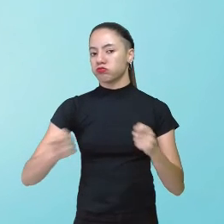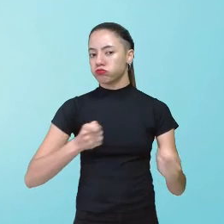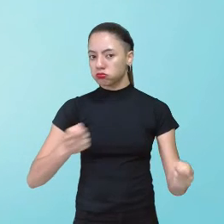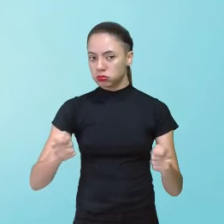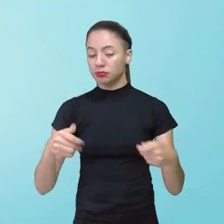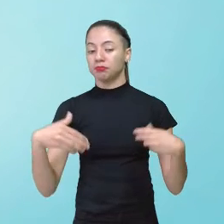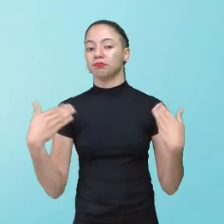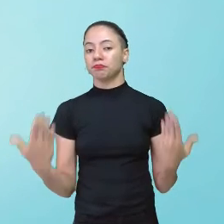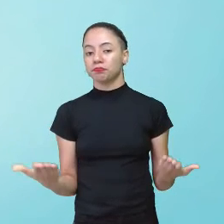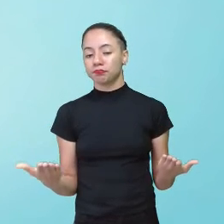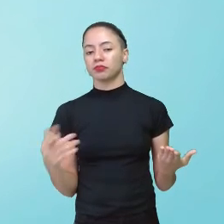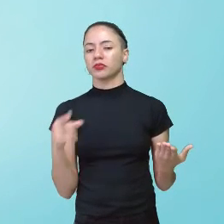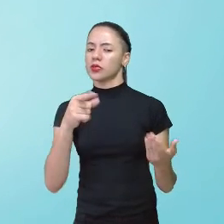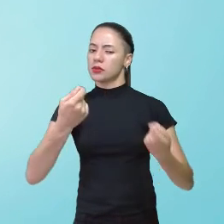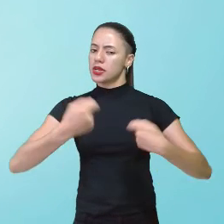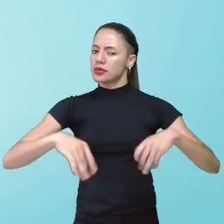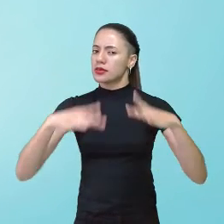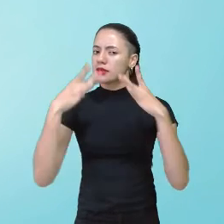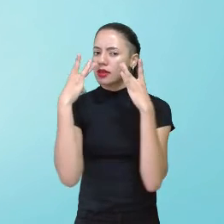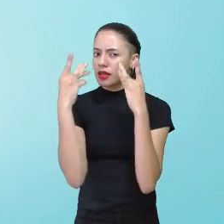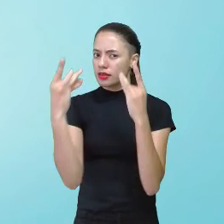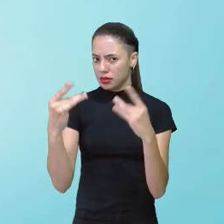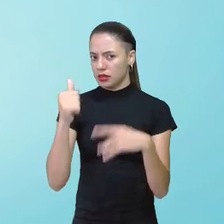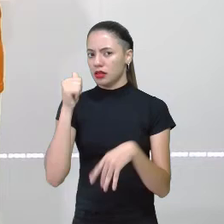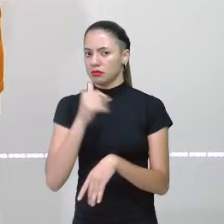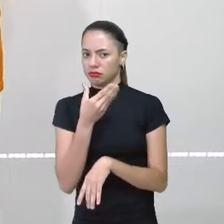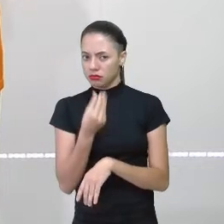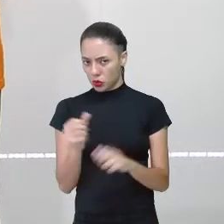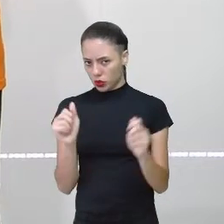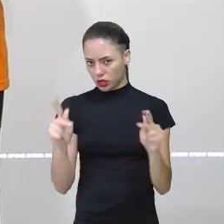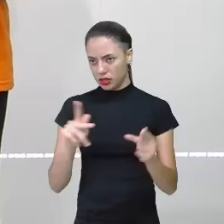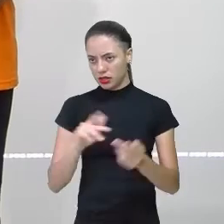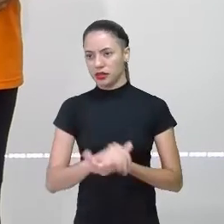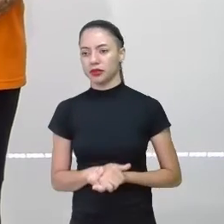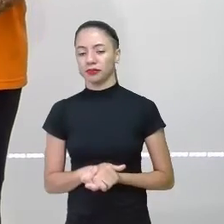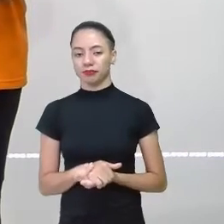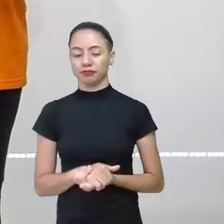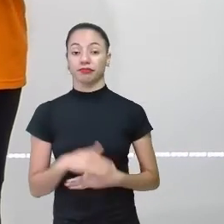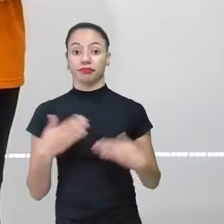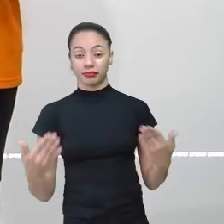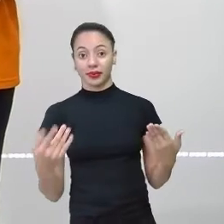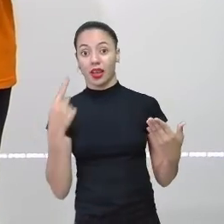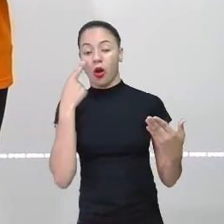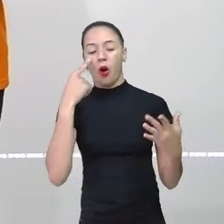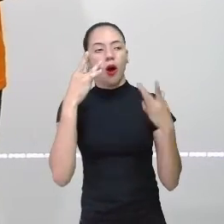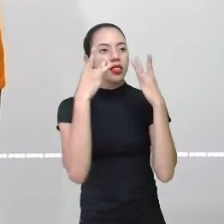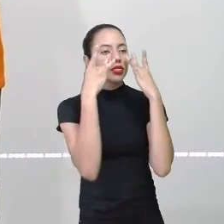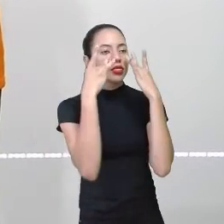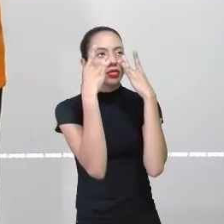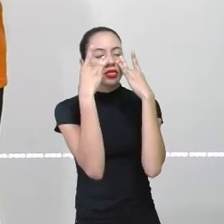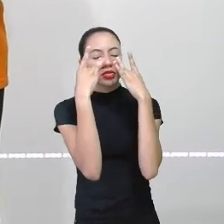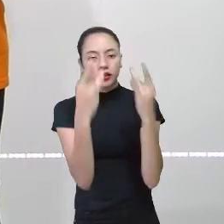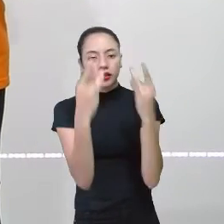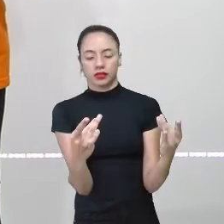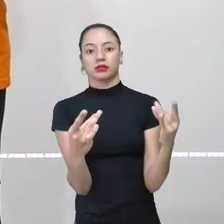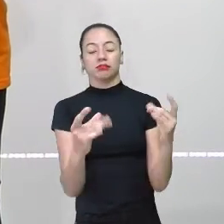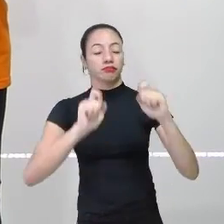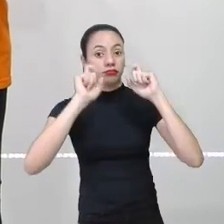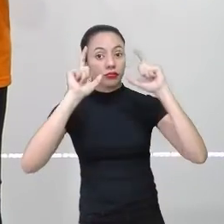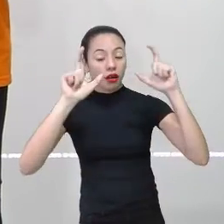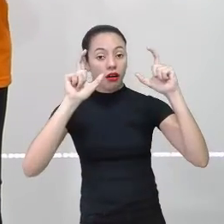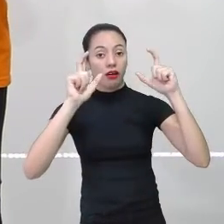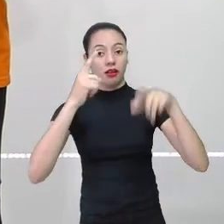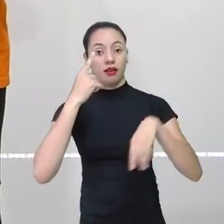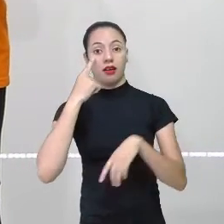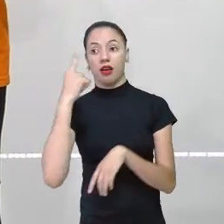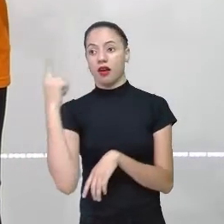Então, ficar atentos e atentas, né? E aí, gente, atenção, né? Uma coisa super... Aí já não tem